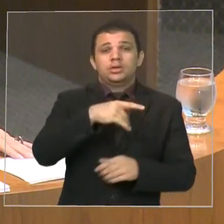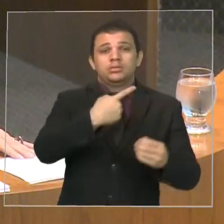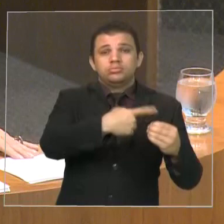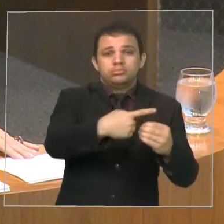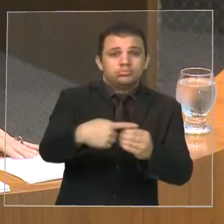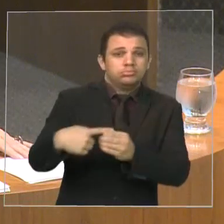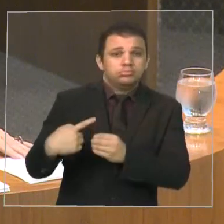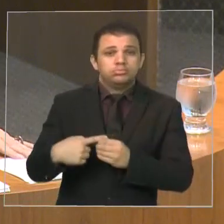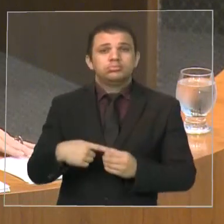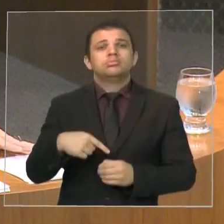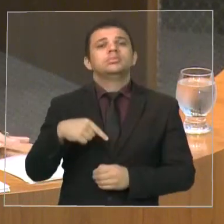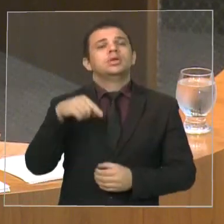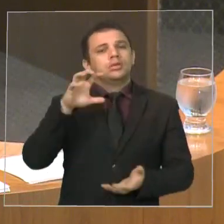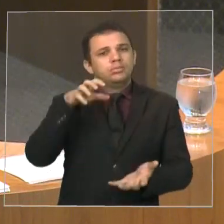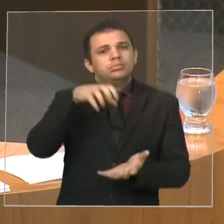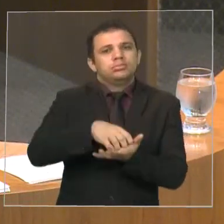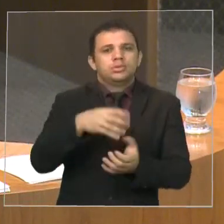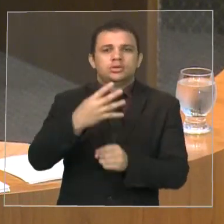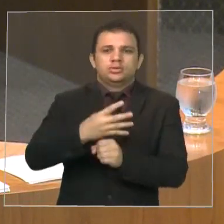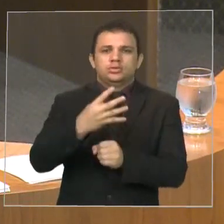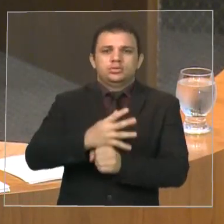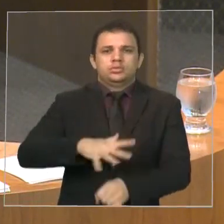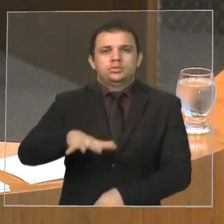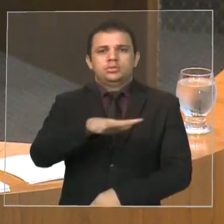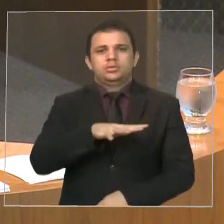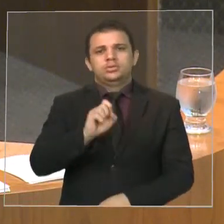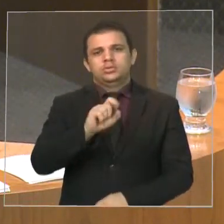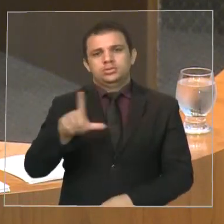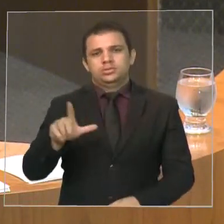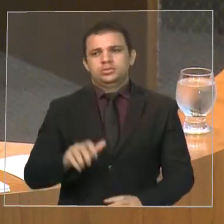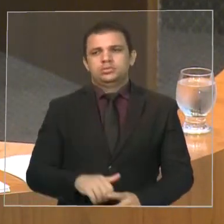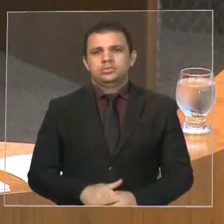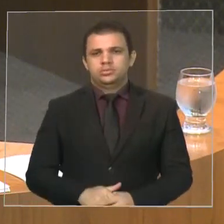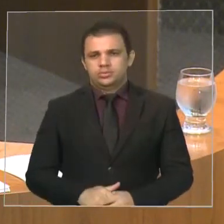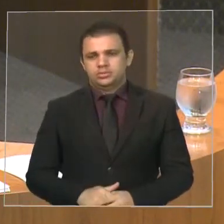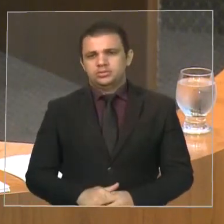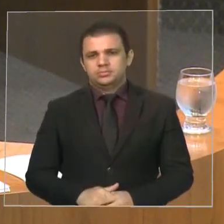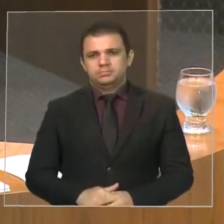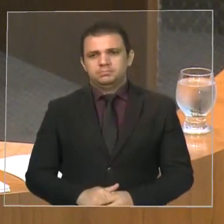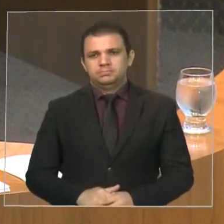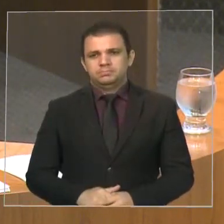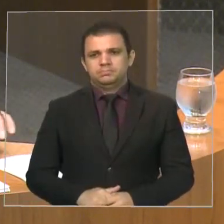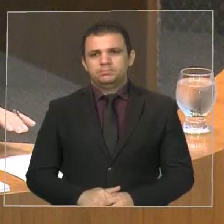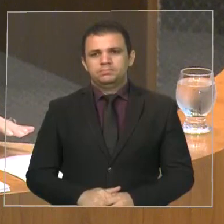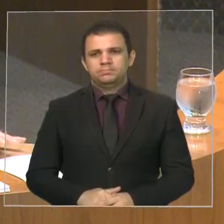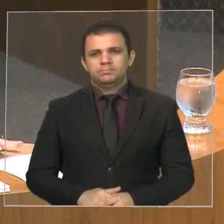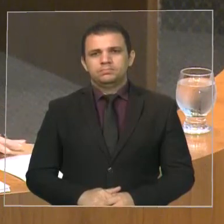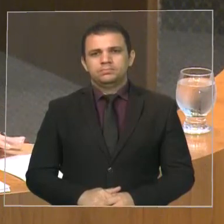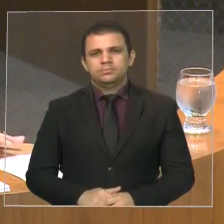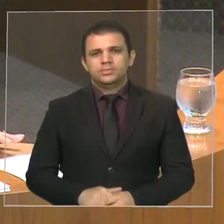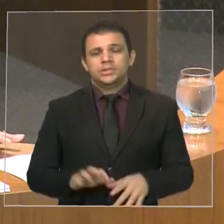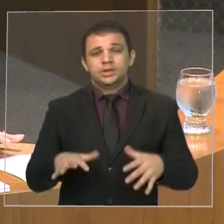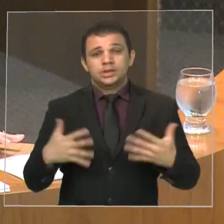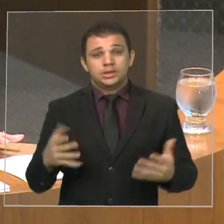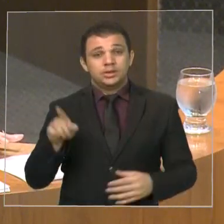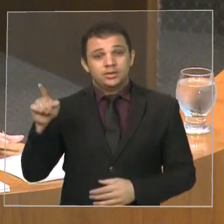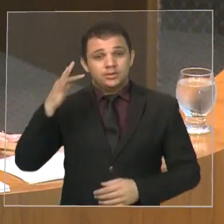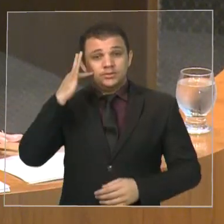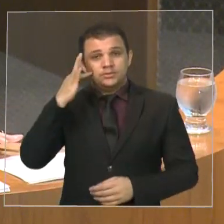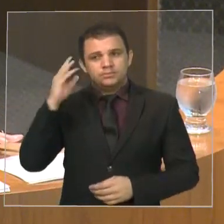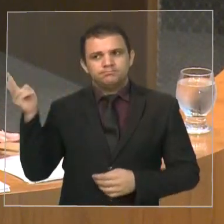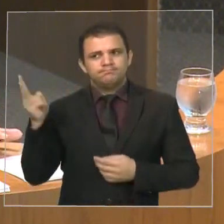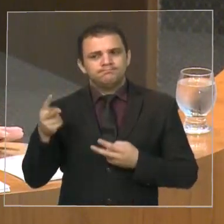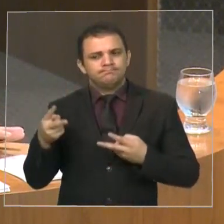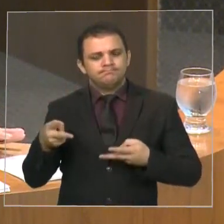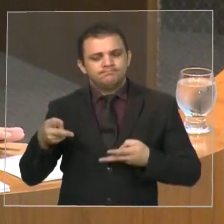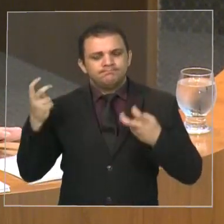municípios da ilha de São Luís. Então, ciente dessa situação, Flávio Dino constatou que sua